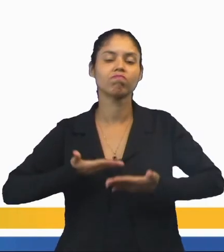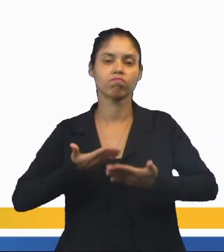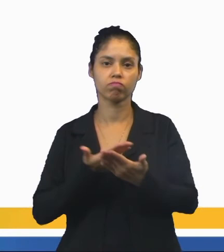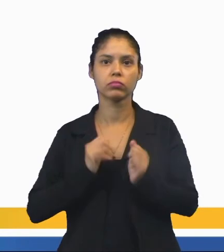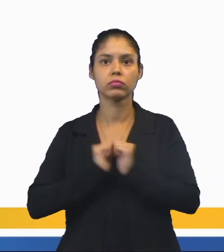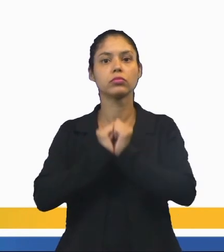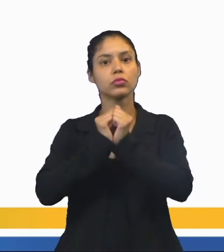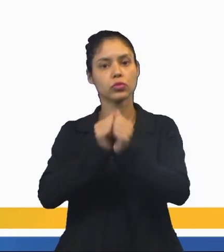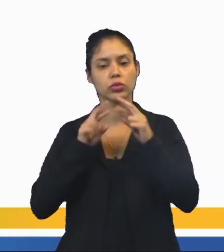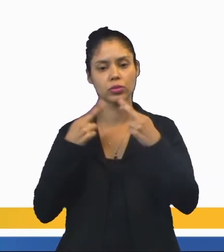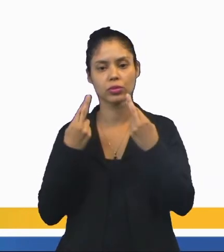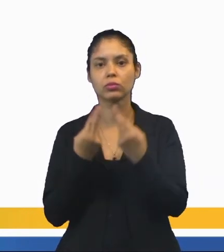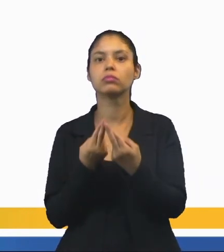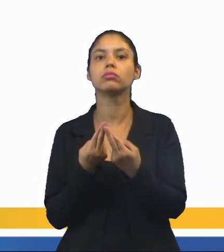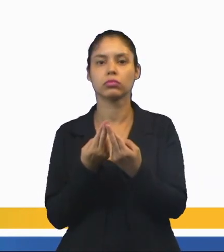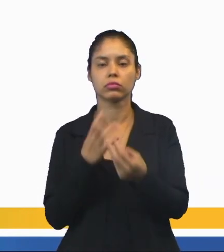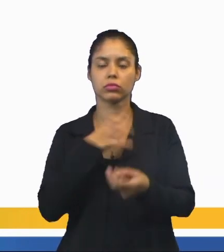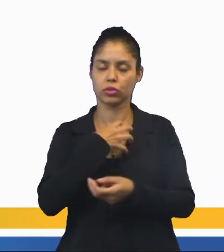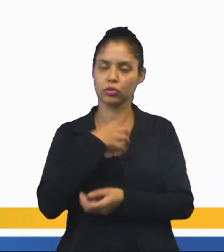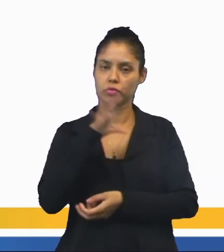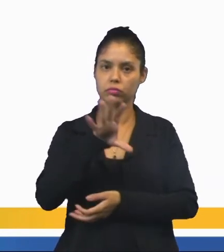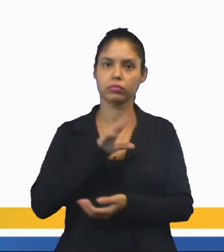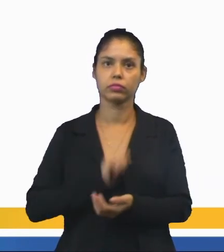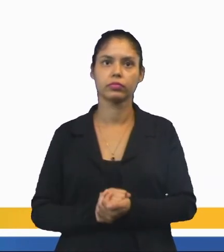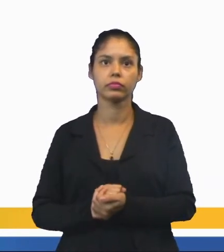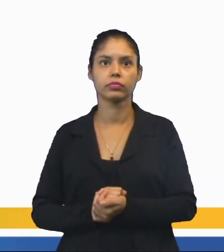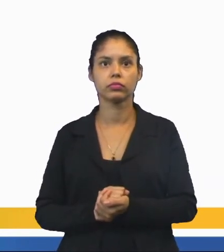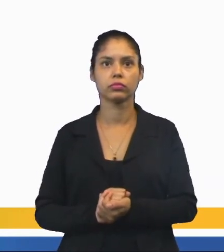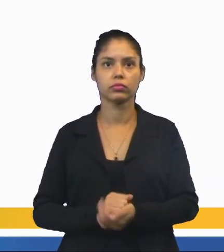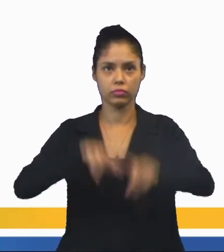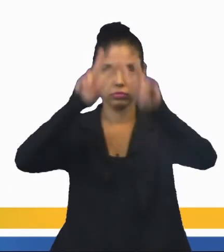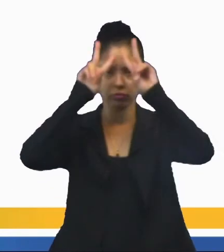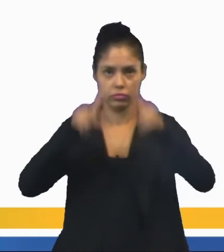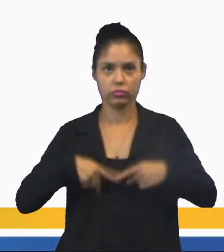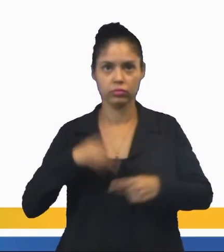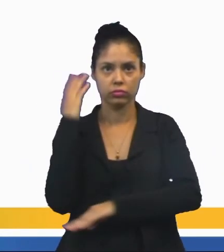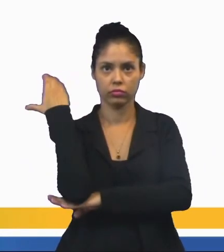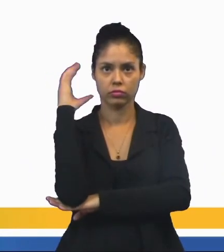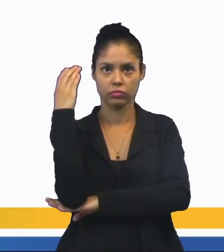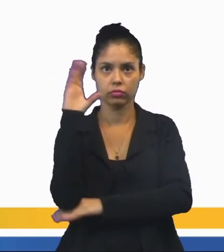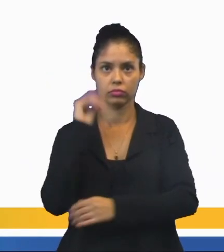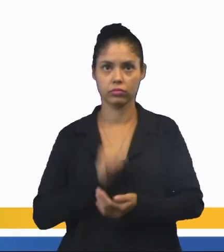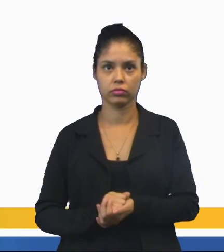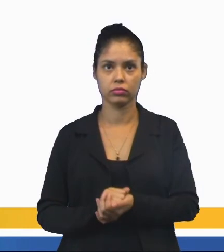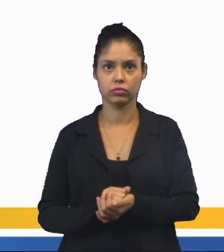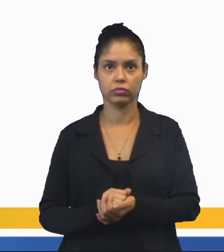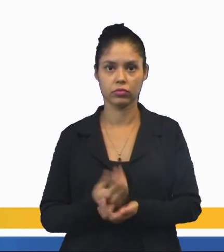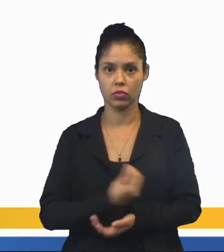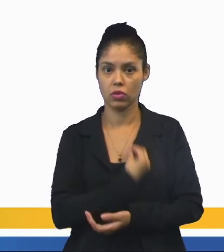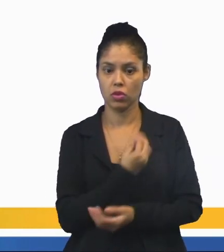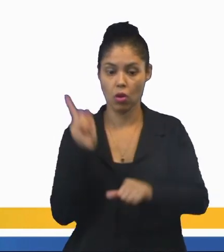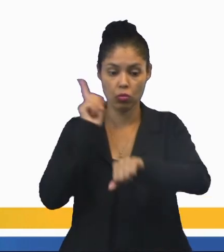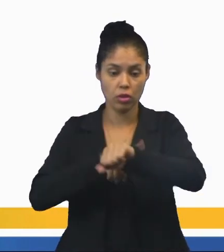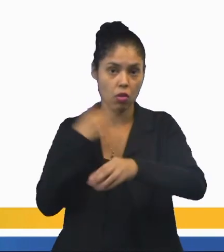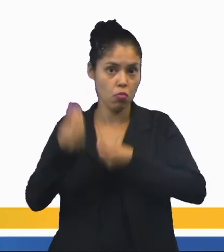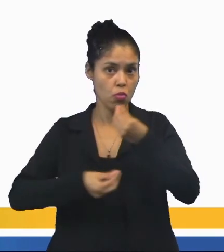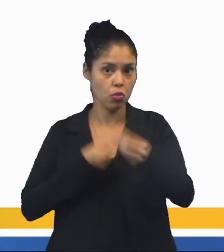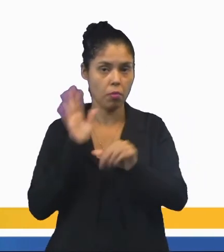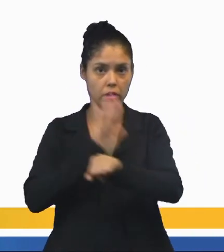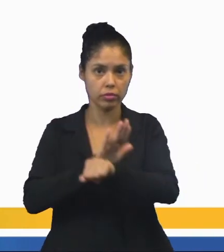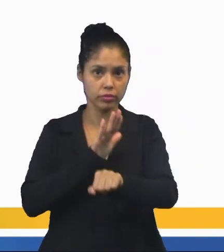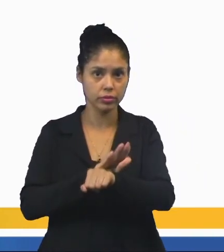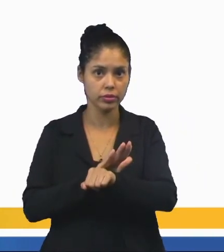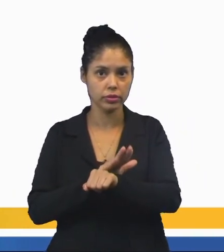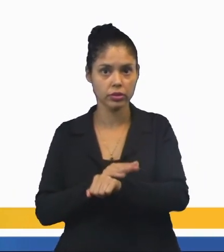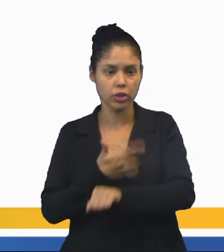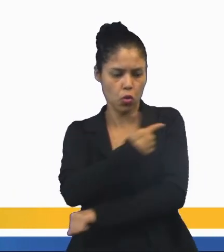unam nesse sentido, não é? A humanização da ciência. A gente agora está vivendo um tempo, como a ciência está nos ajudando na questão